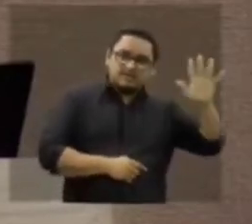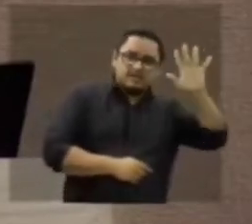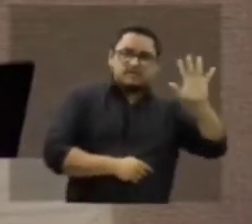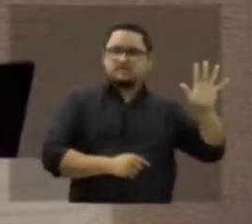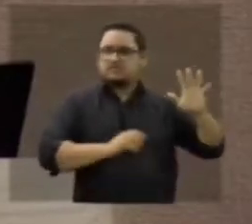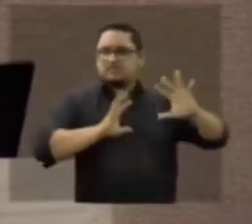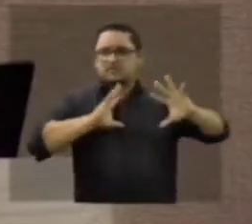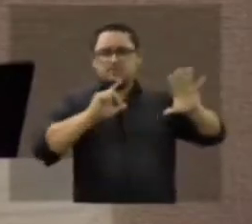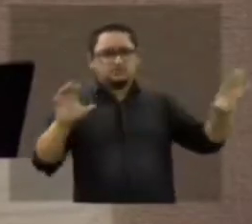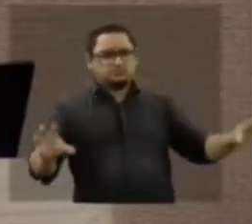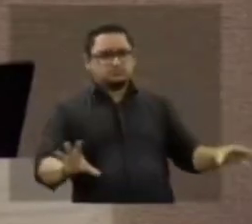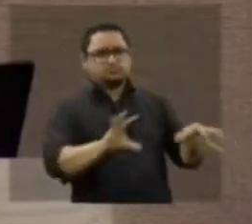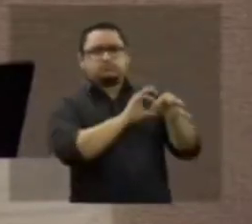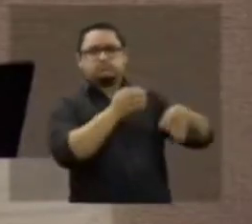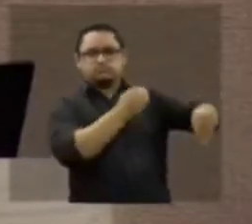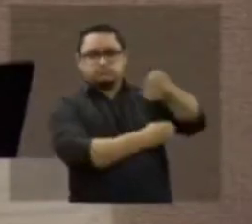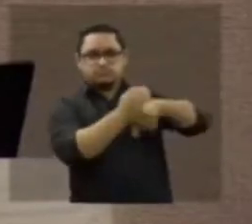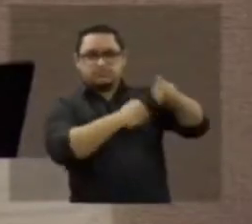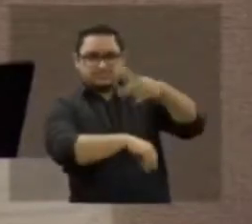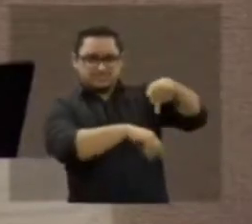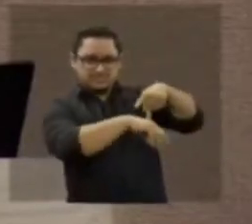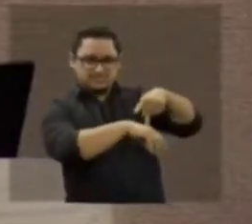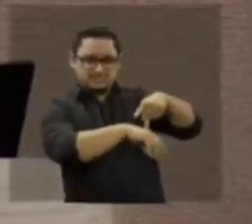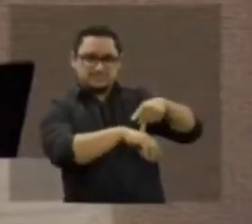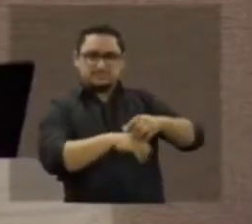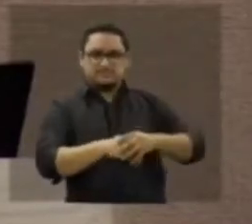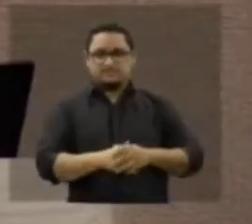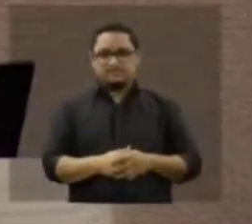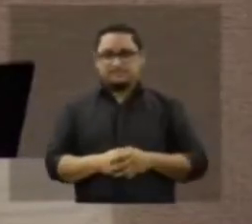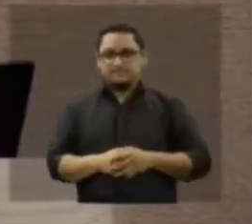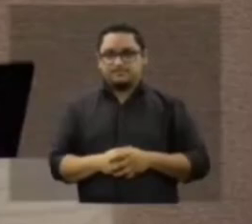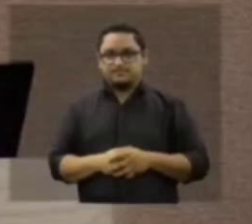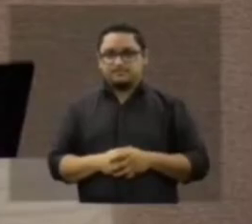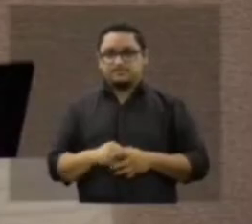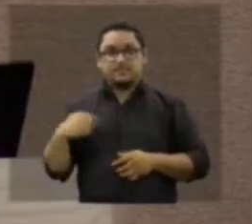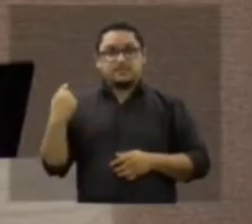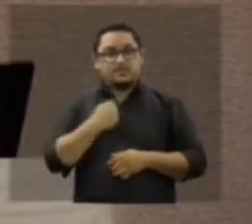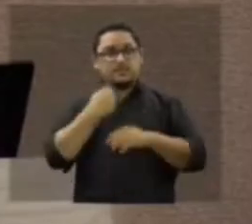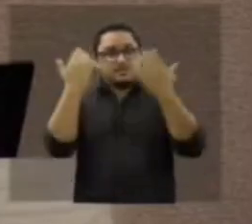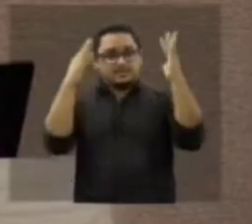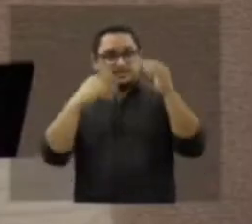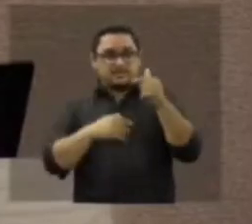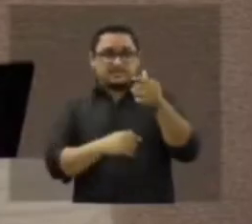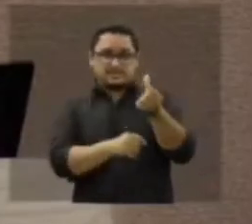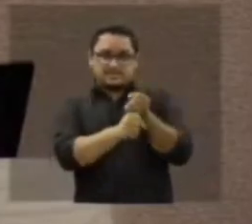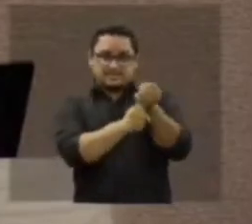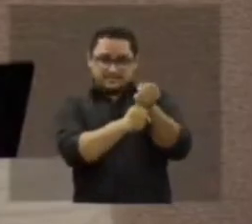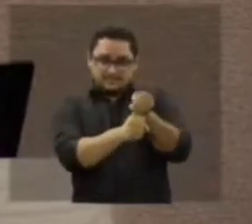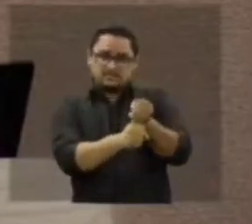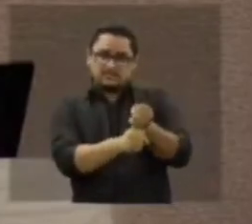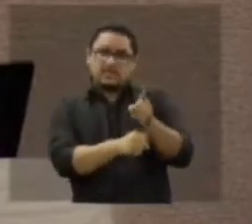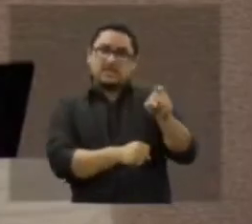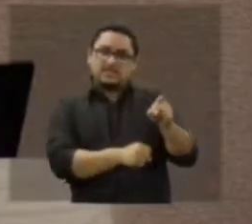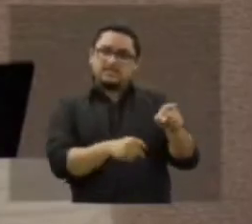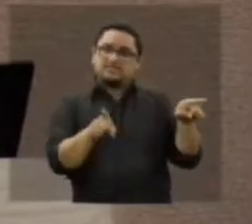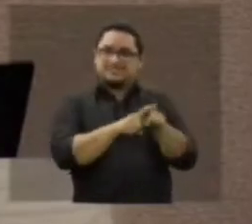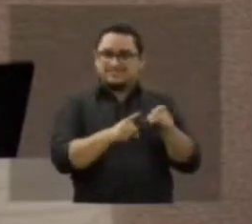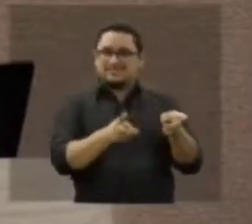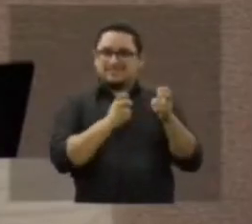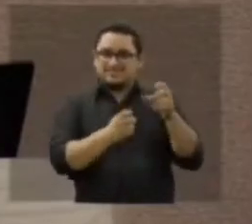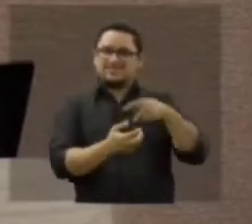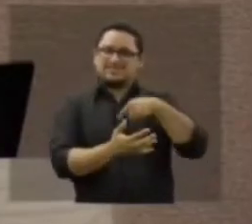cultural e social desse país enquanto celebramos esses 76 anos também reconhecemos os